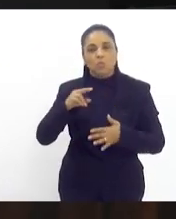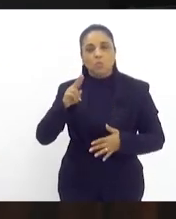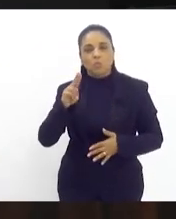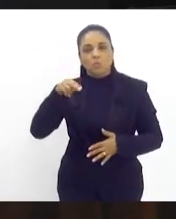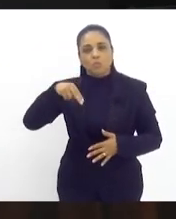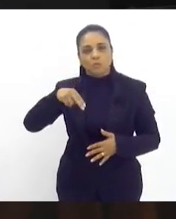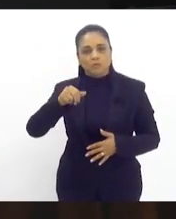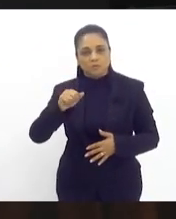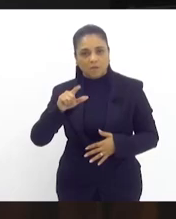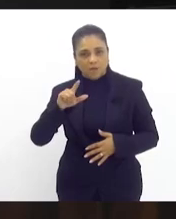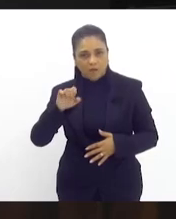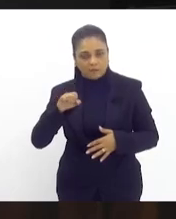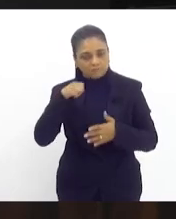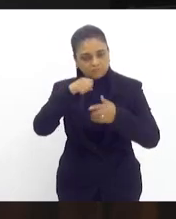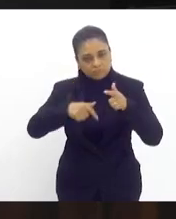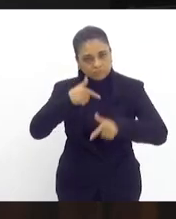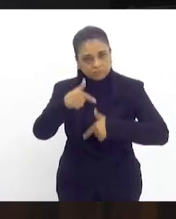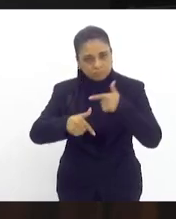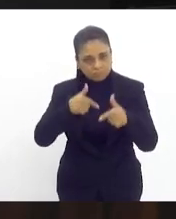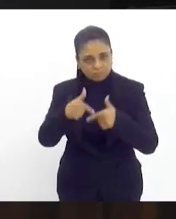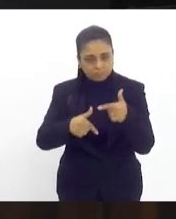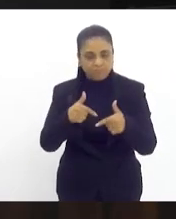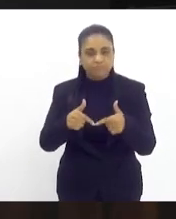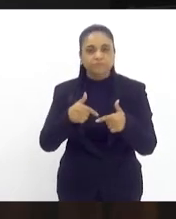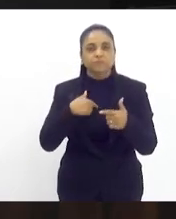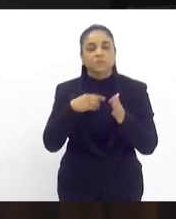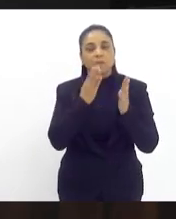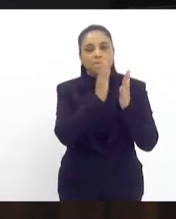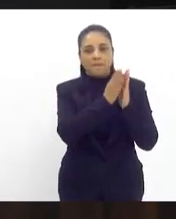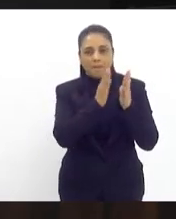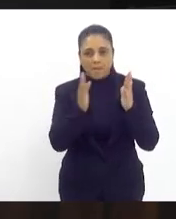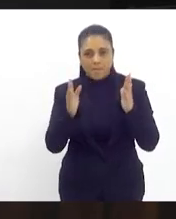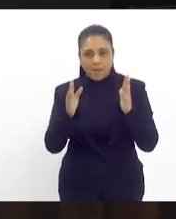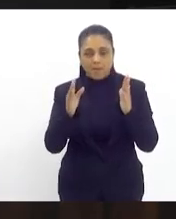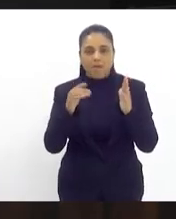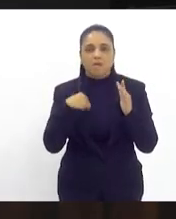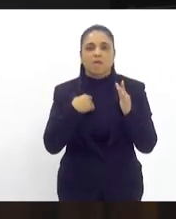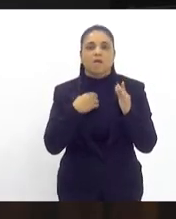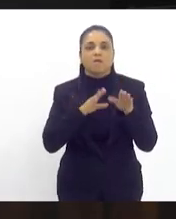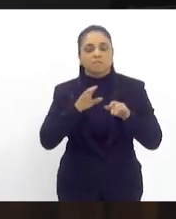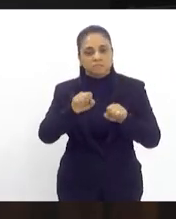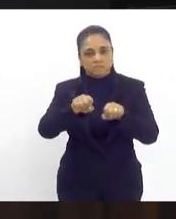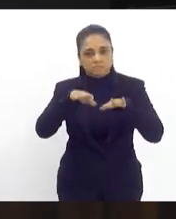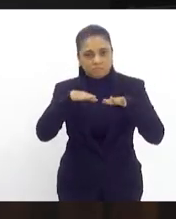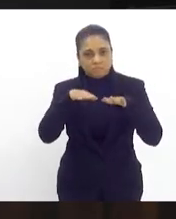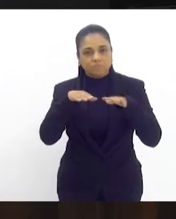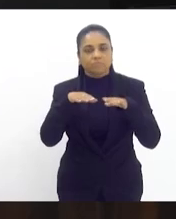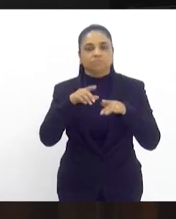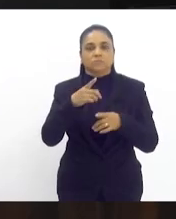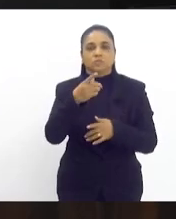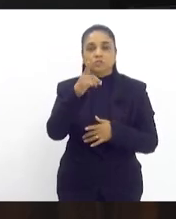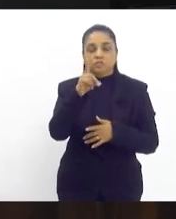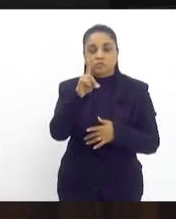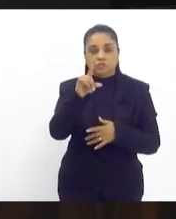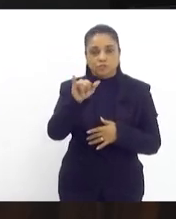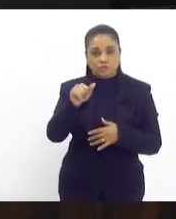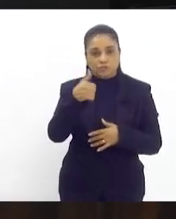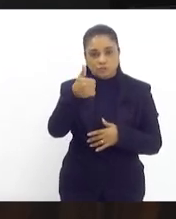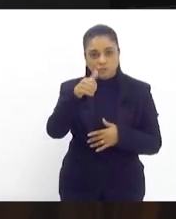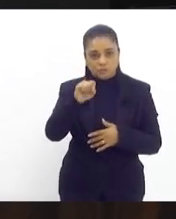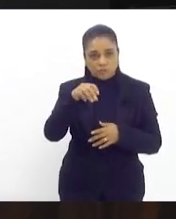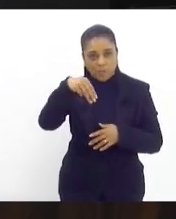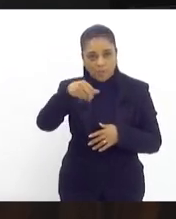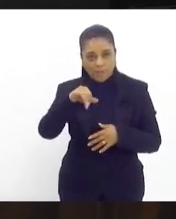vamos muito longe passa a ordem do dia sessão ordinária do dia 18 de Maio de 2023 entra